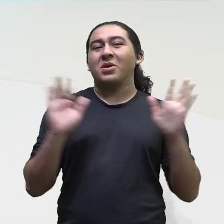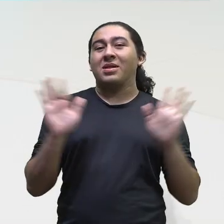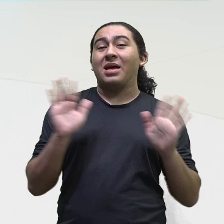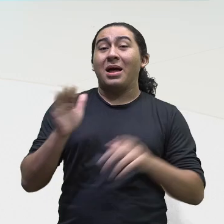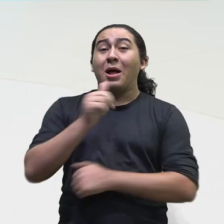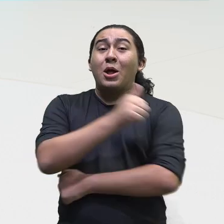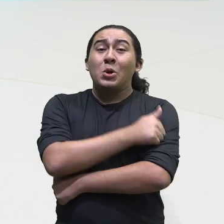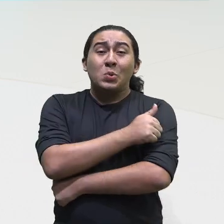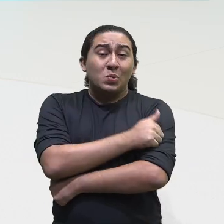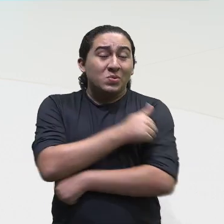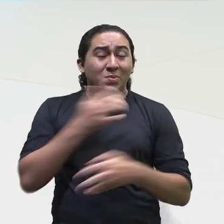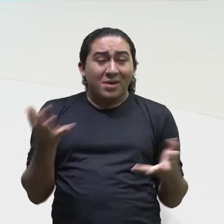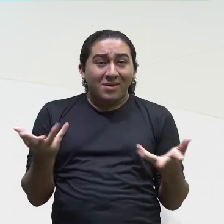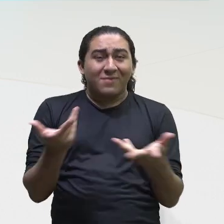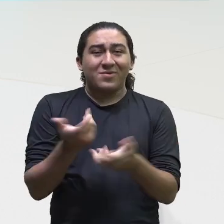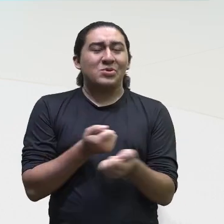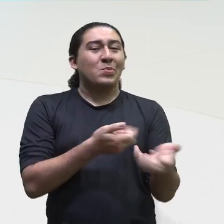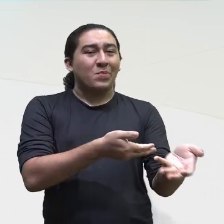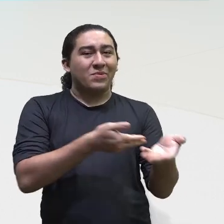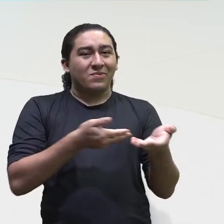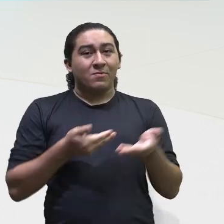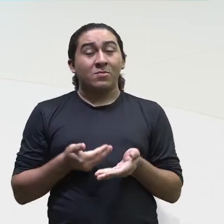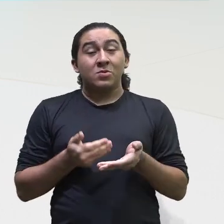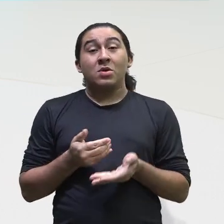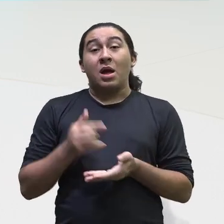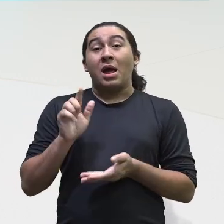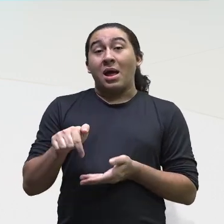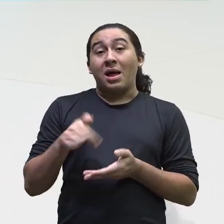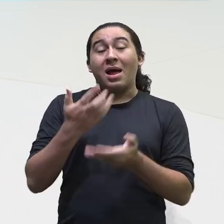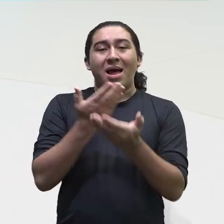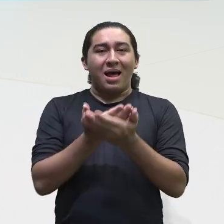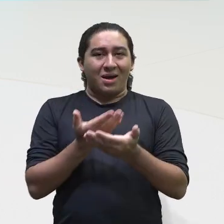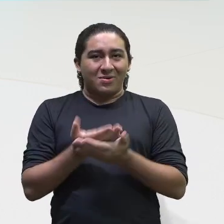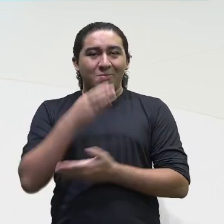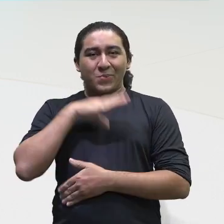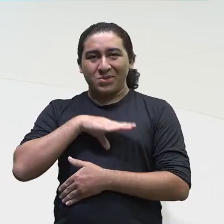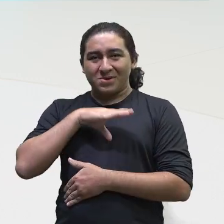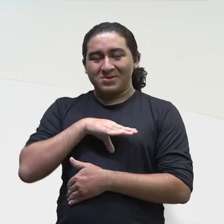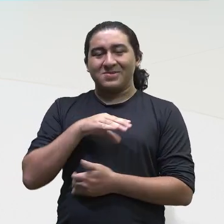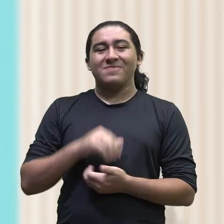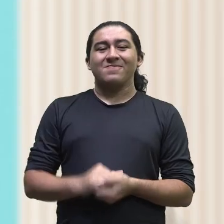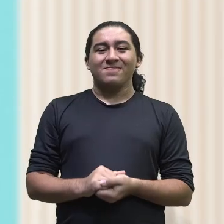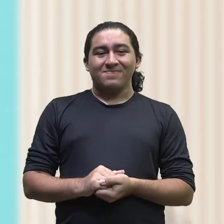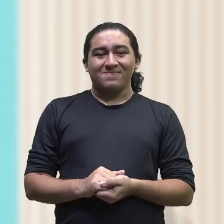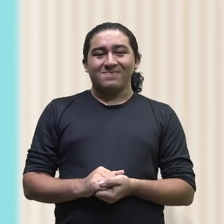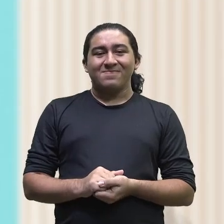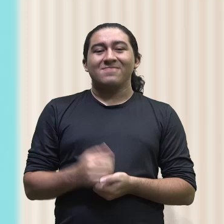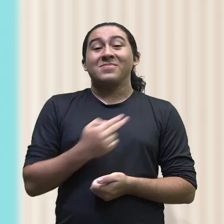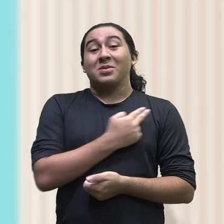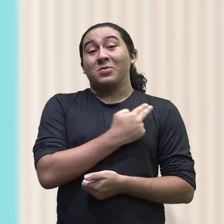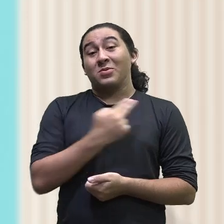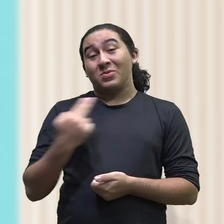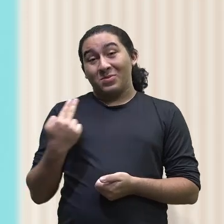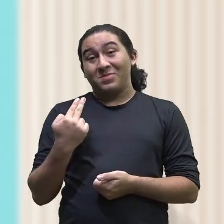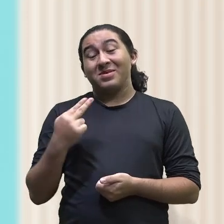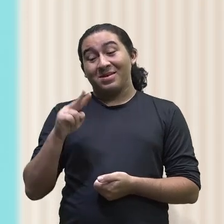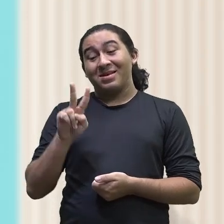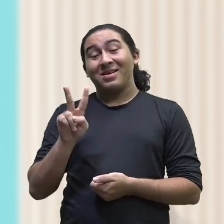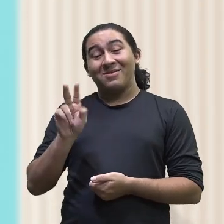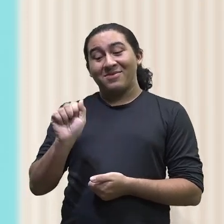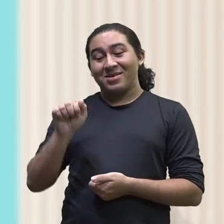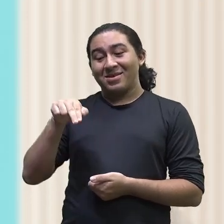queridos alunos, sejam muito bem-vindos à nossa aula de língua portuguesa. Eu sou